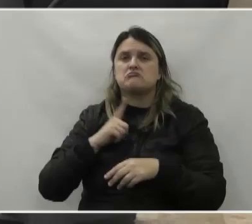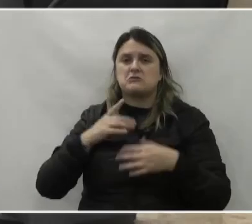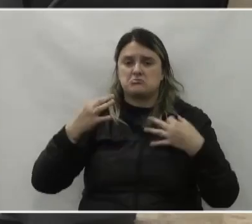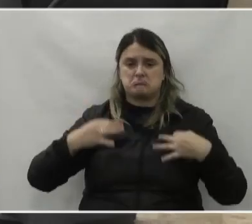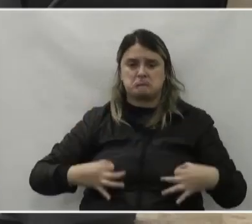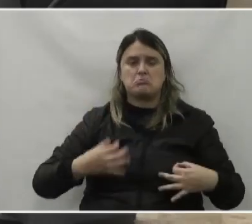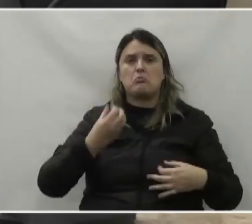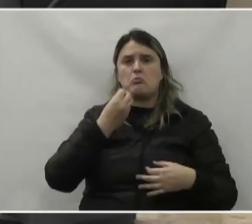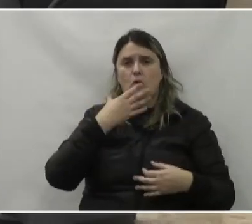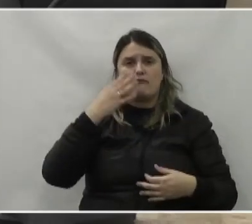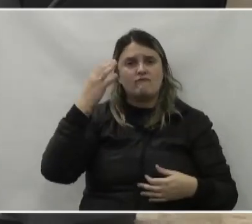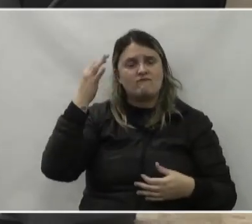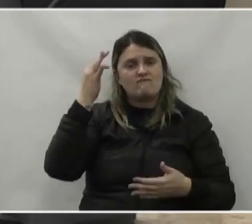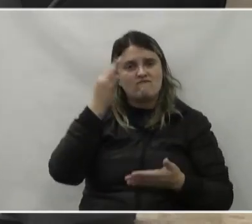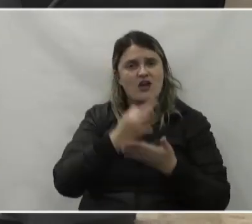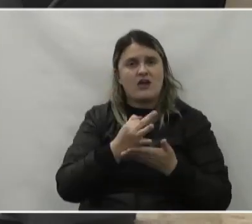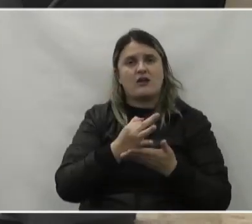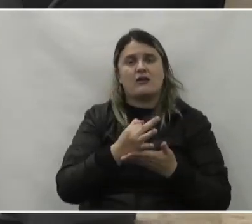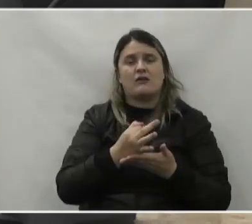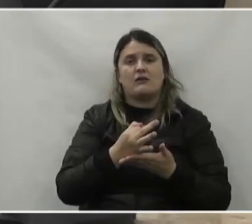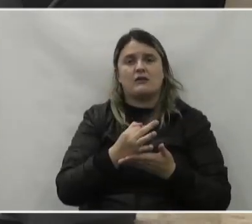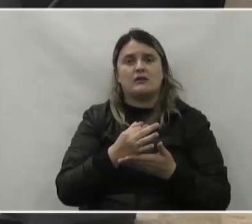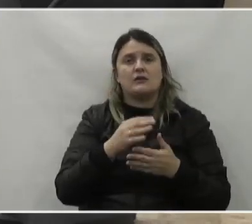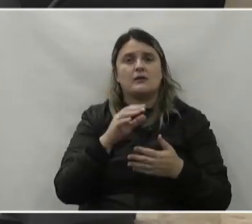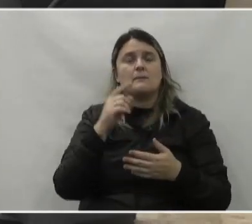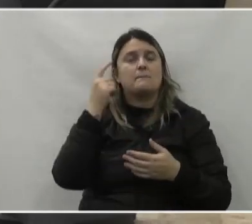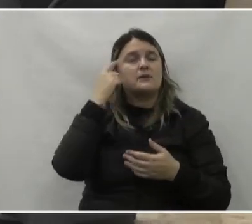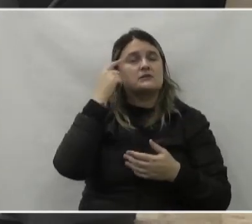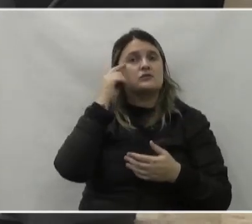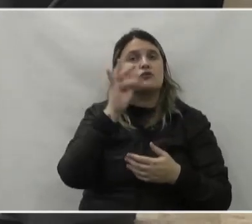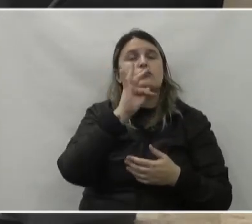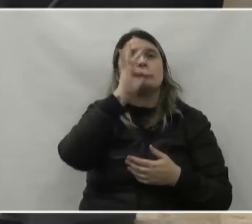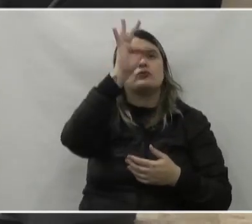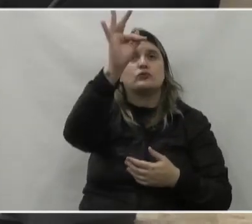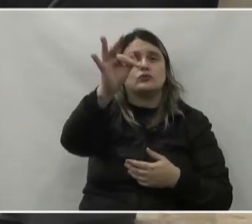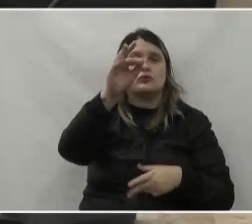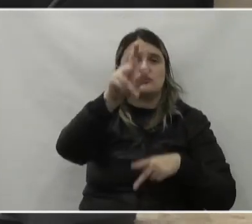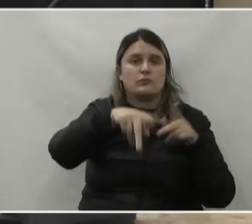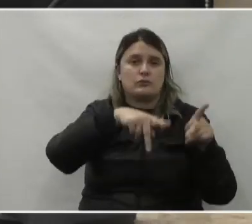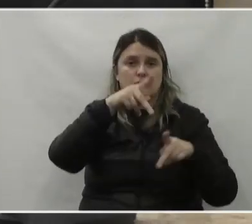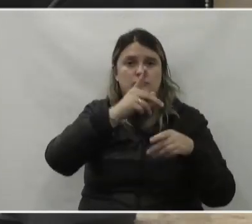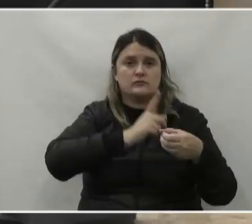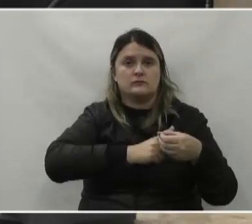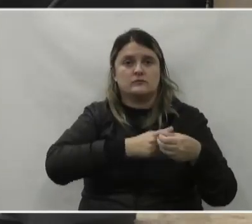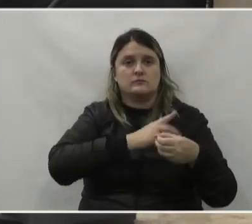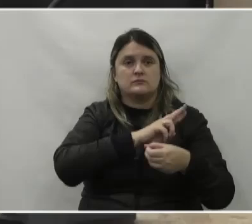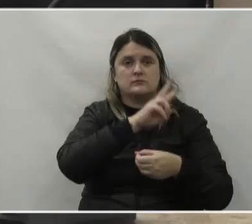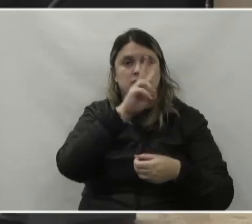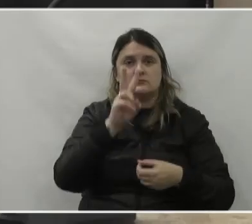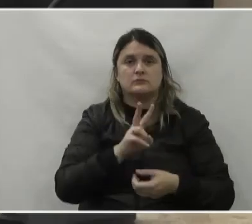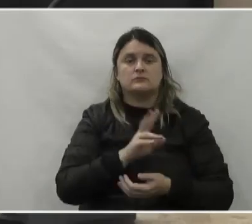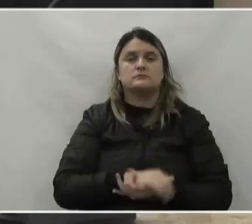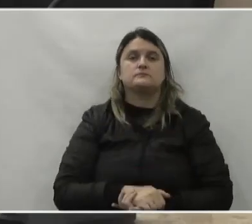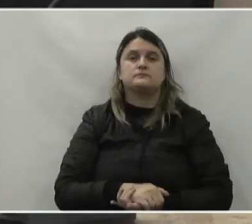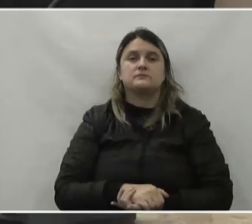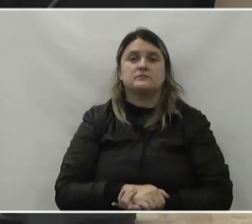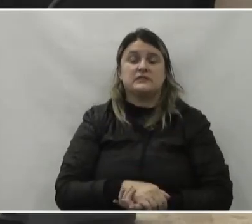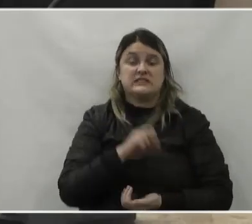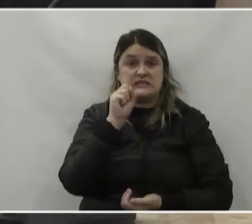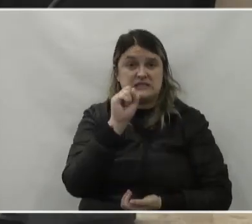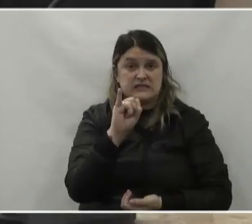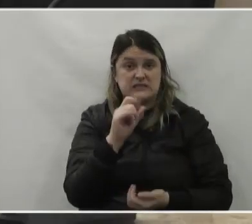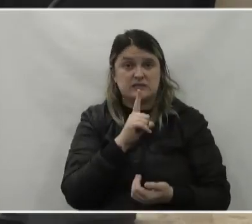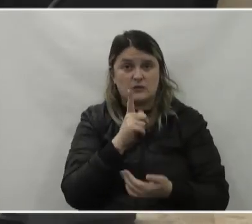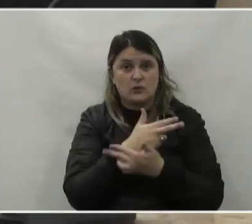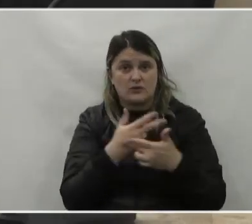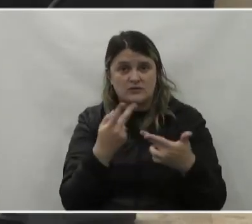boa-fé, visando o benefício da população de União da Vitória. Se há alguma coisa